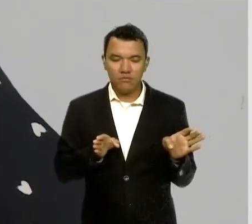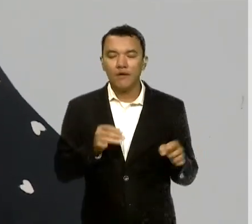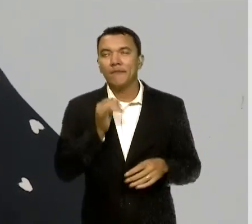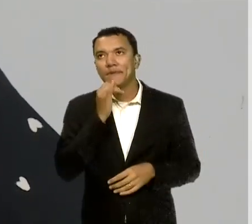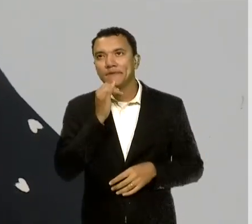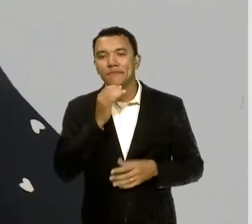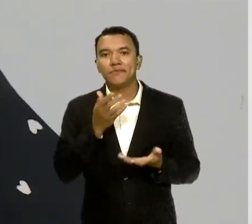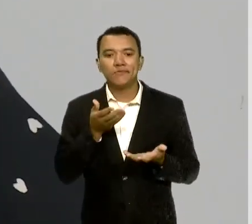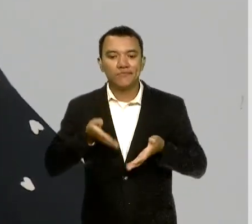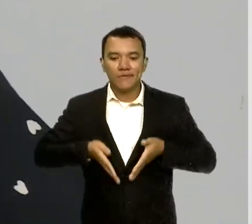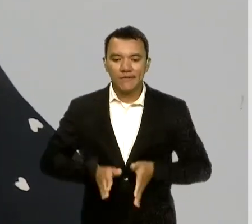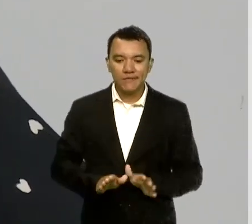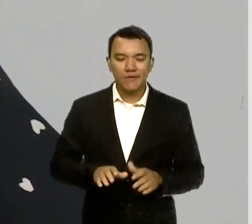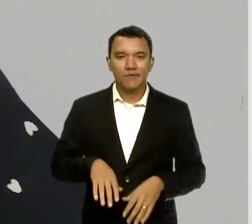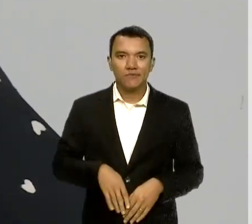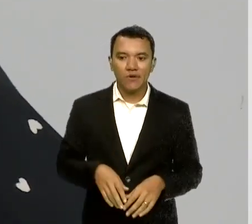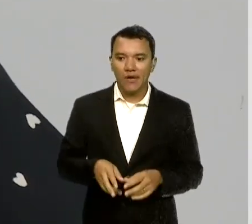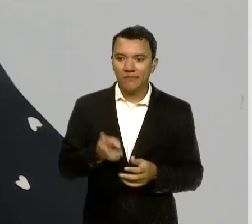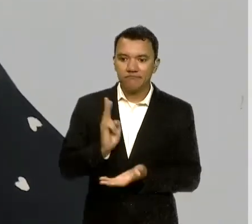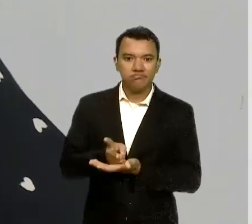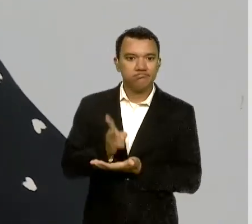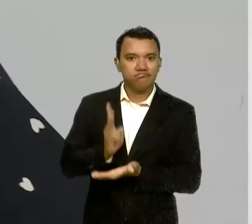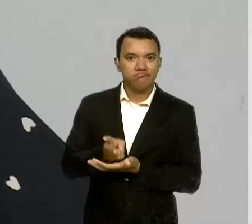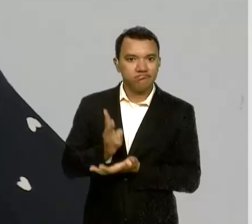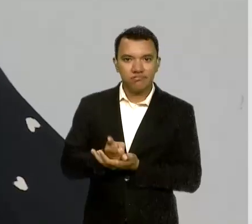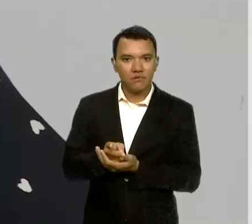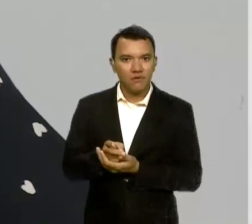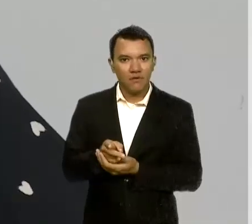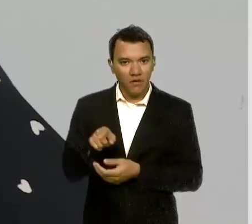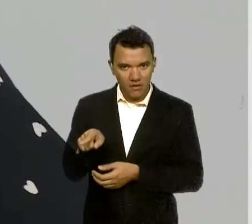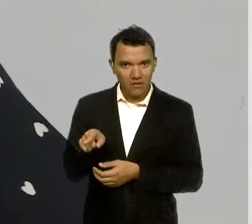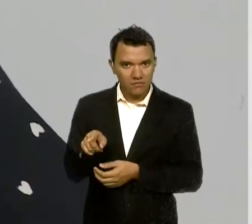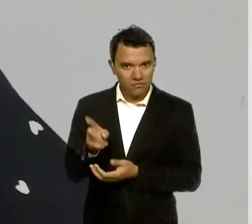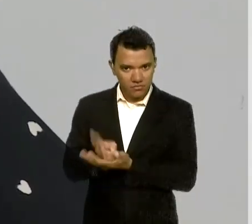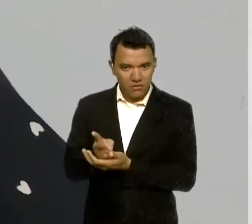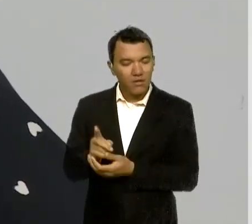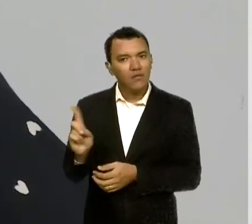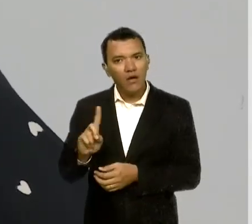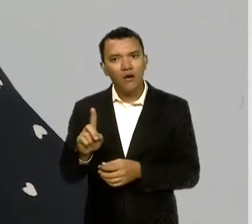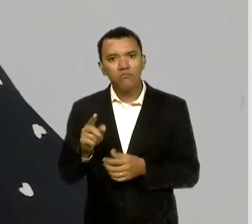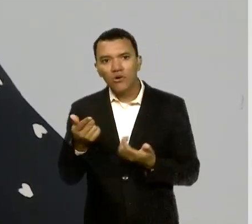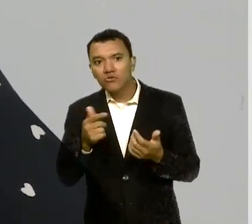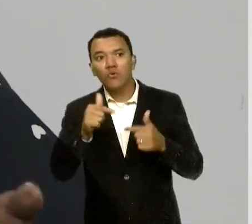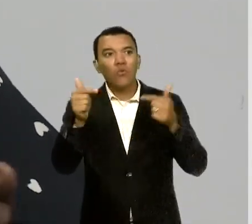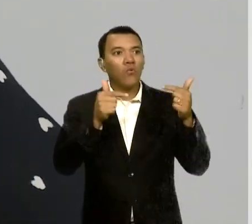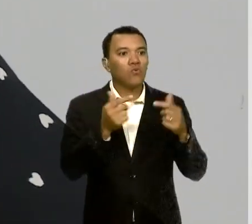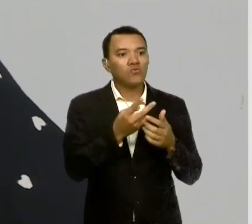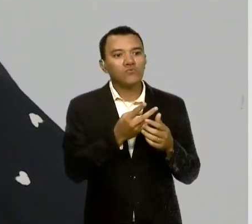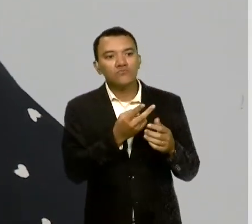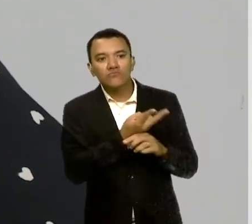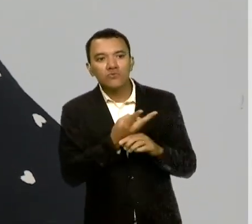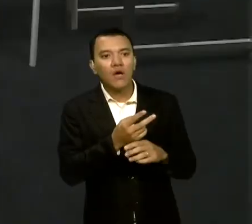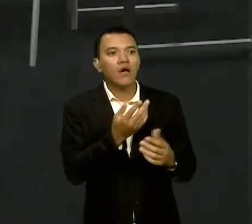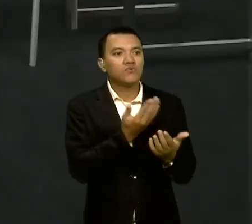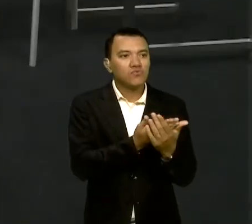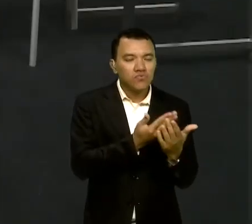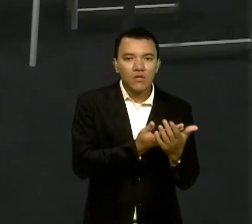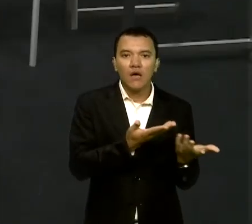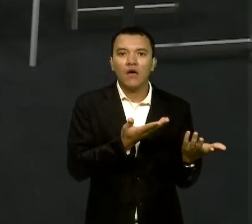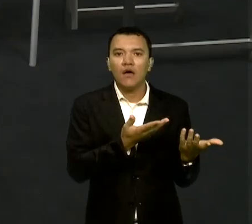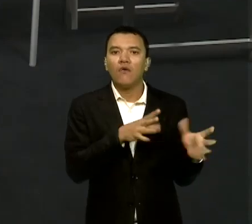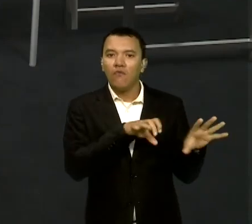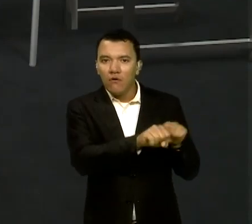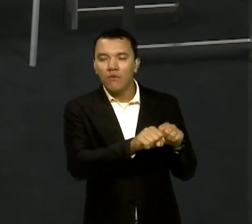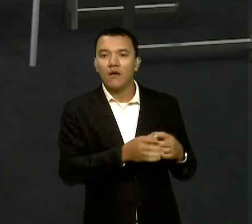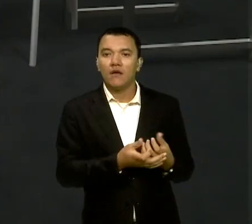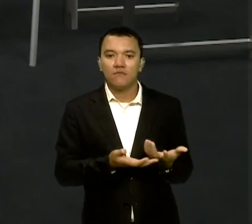uma forma que eu tenho que permanecer ali naquela situação, não. Eu posso ir em busca de estudar, de me formar. O lugar que você nasce não lhe define.